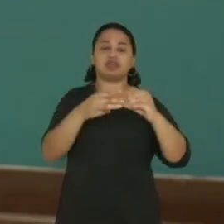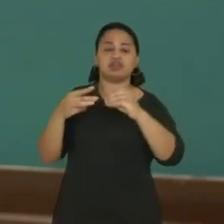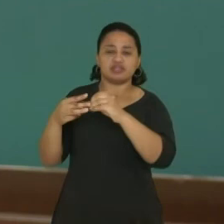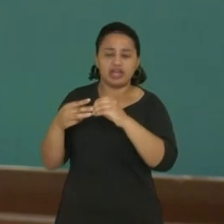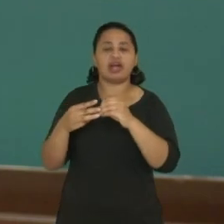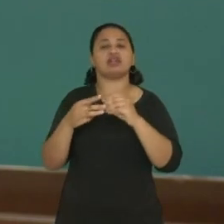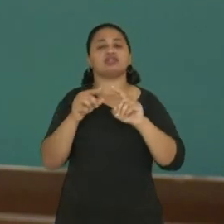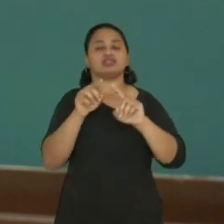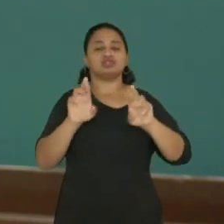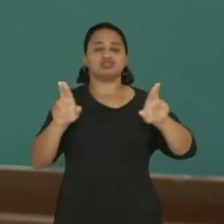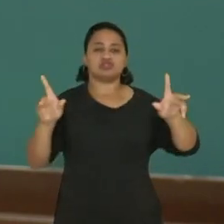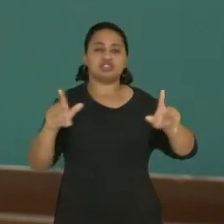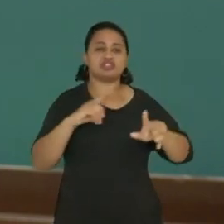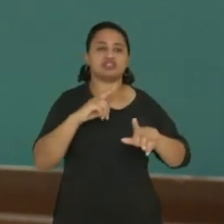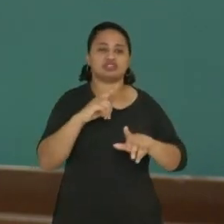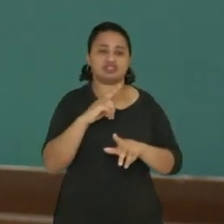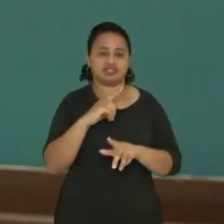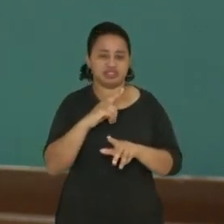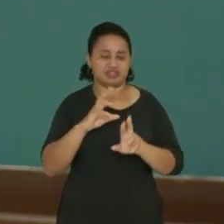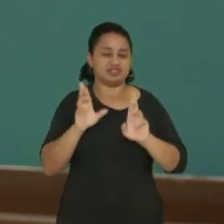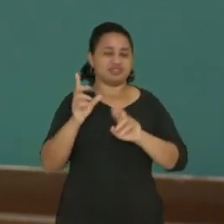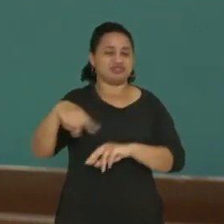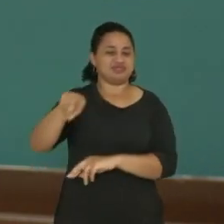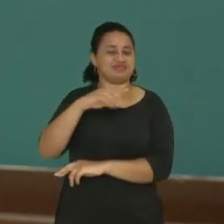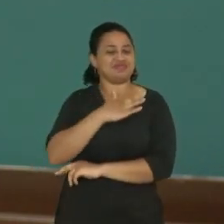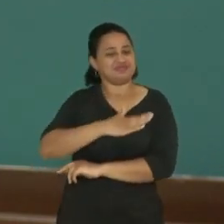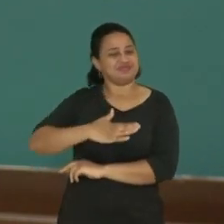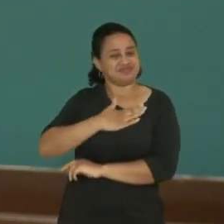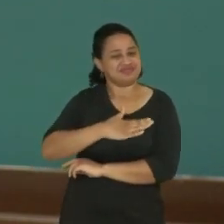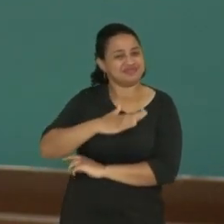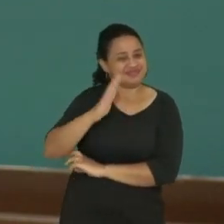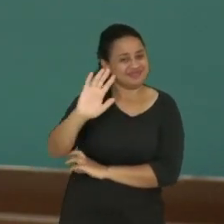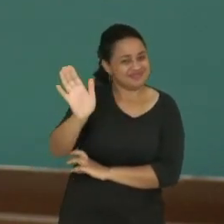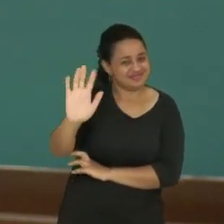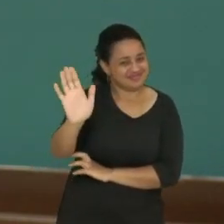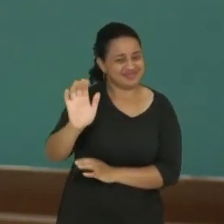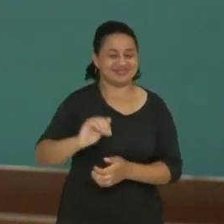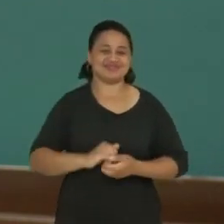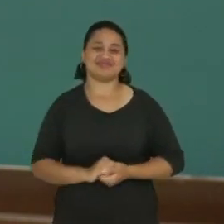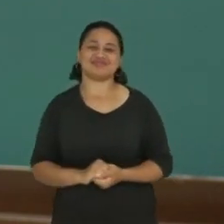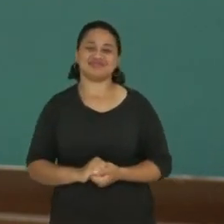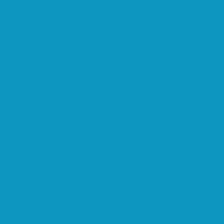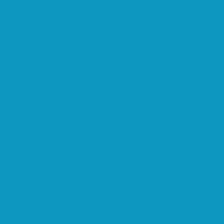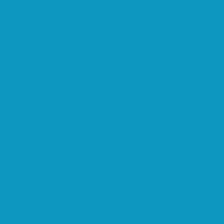haploides e as células diploides. Eu espero que vocês tenham gostado. Até breve!